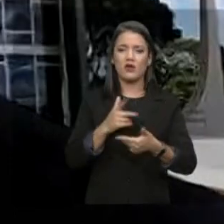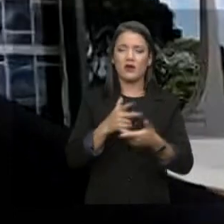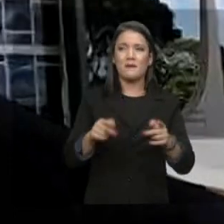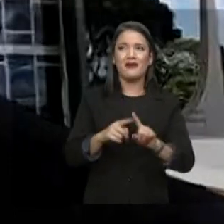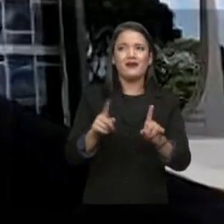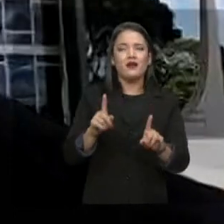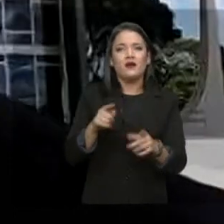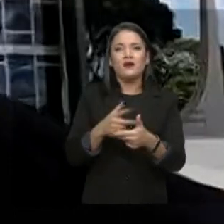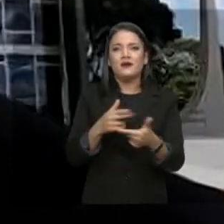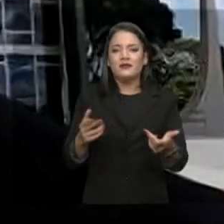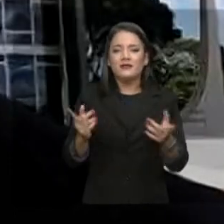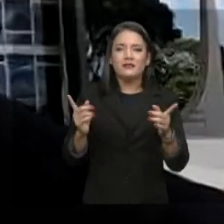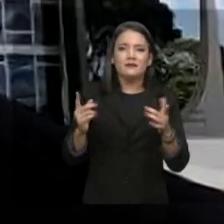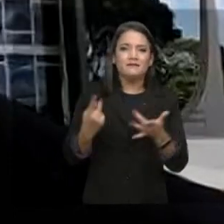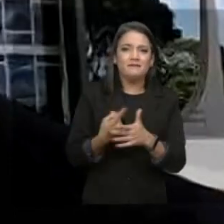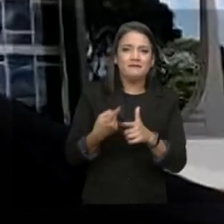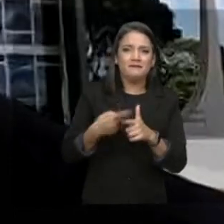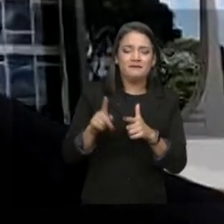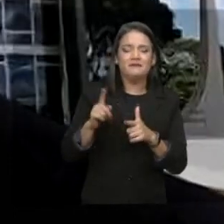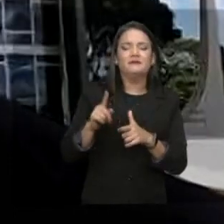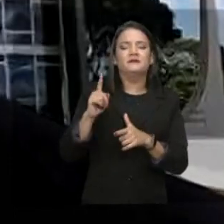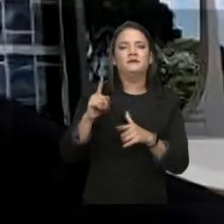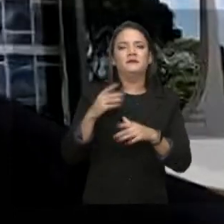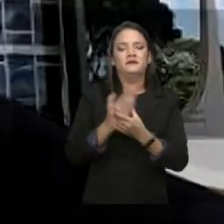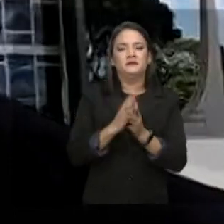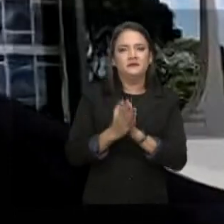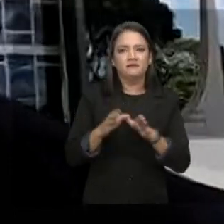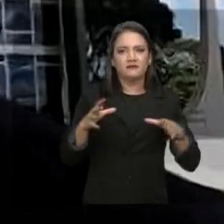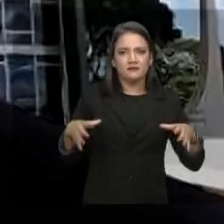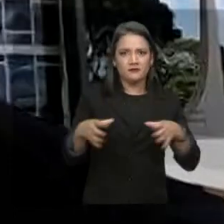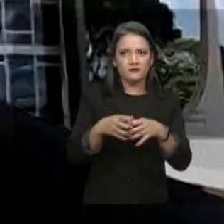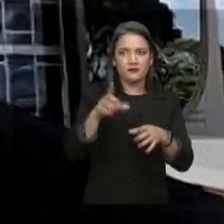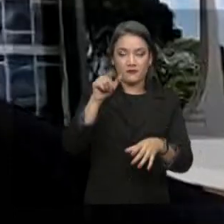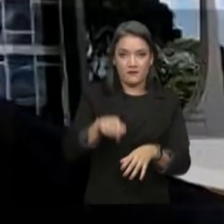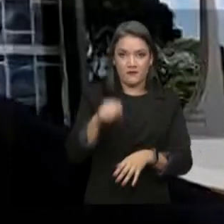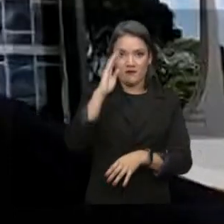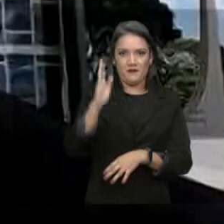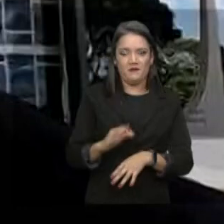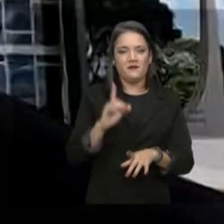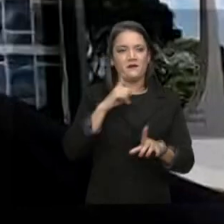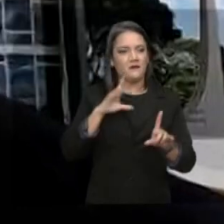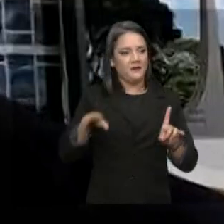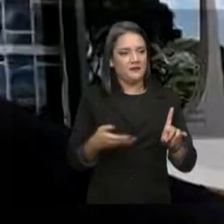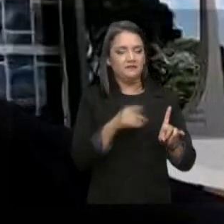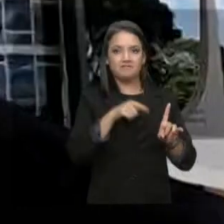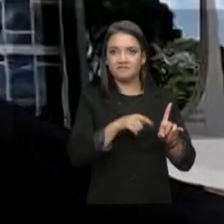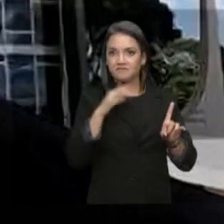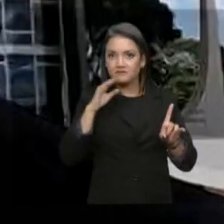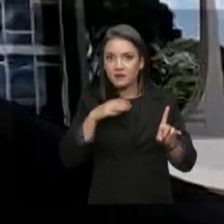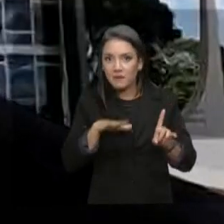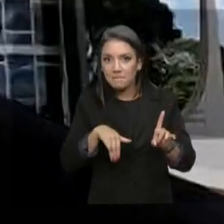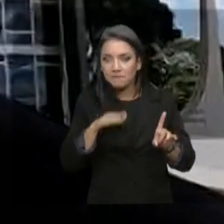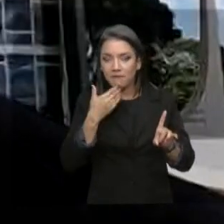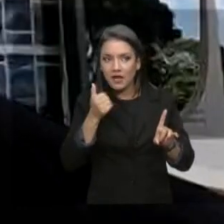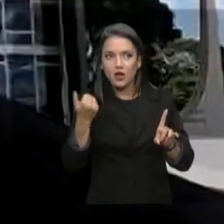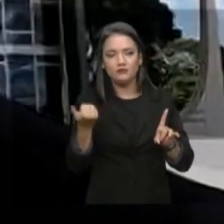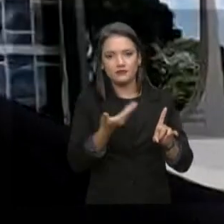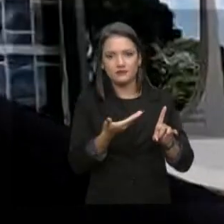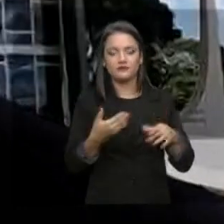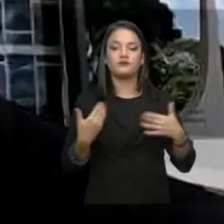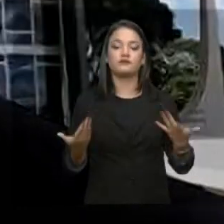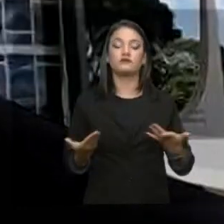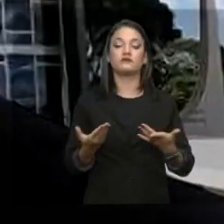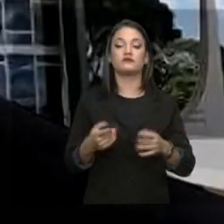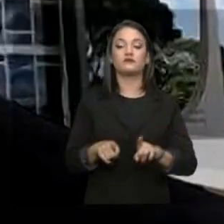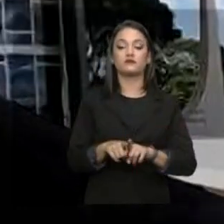decisório colegiado, que no Brasil tradicionalmente beneficia o réu. Já o velho Código de Processo Criminal de 1832, no